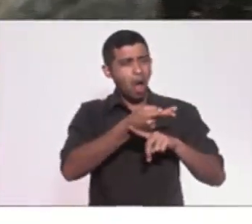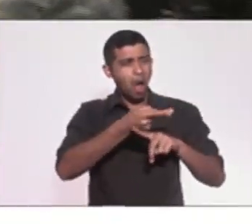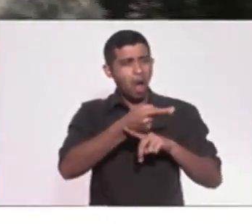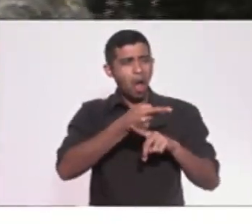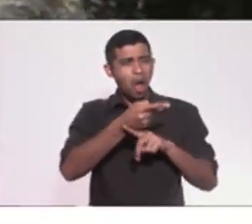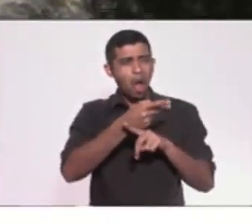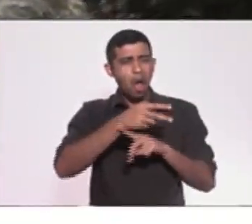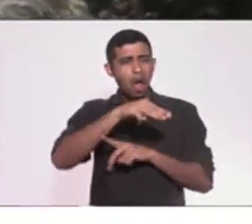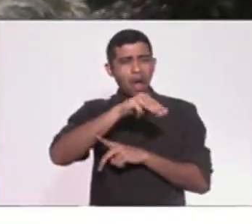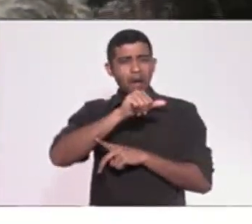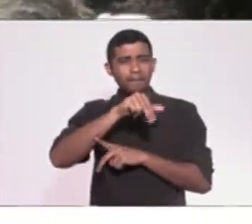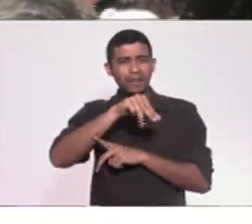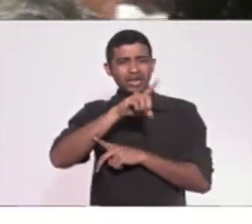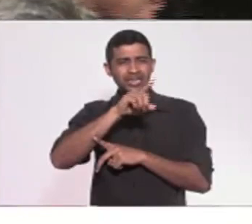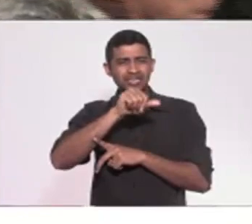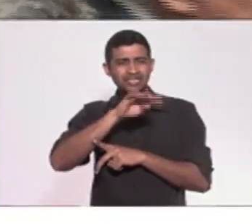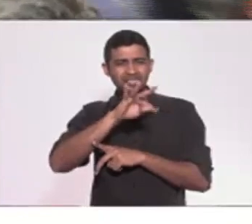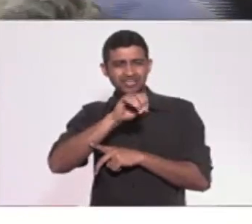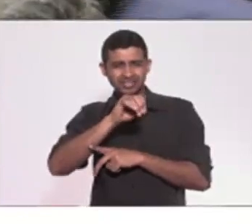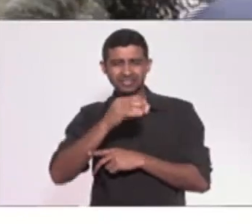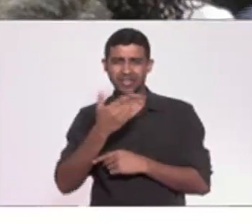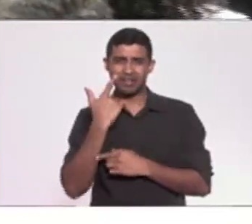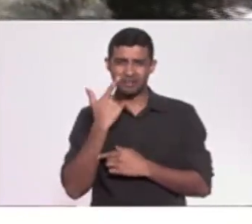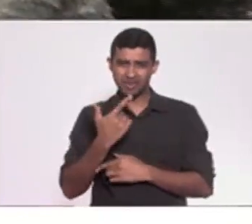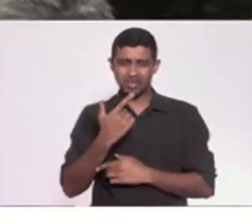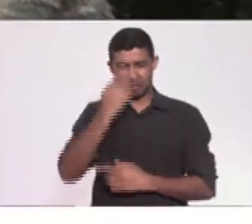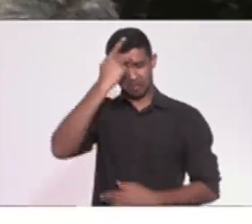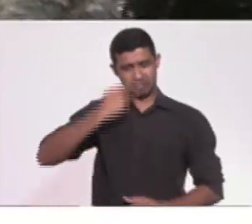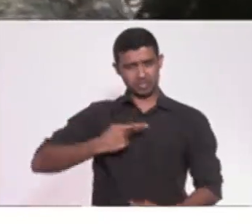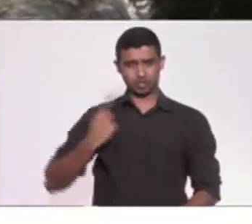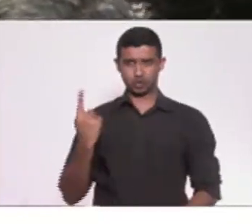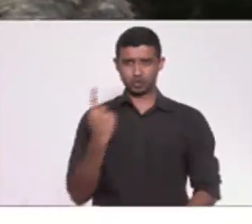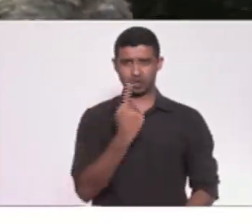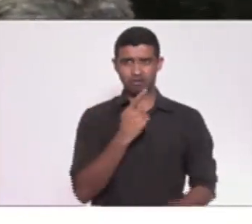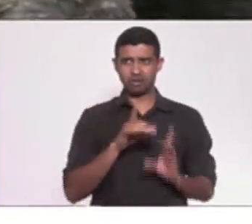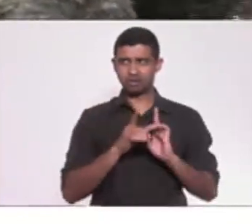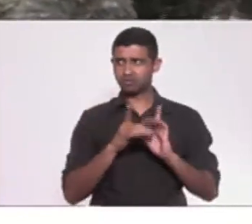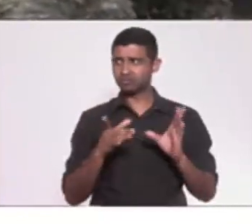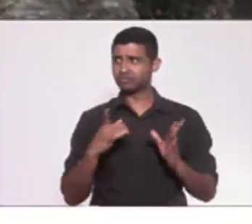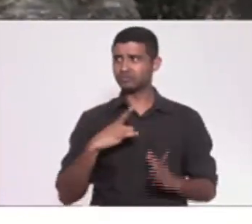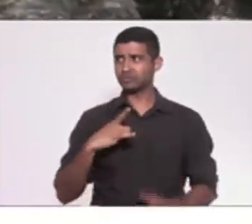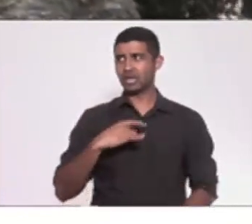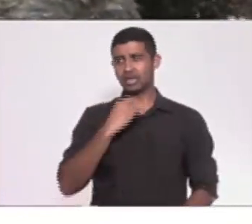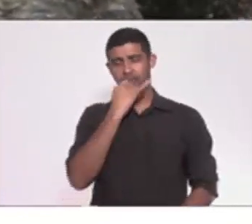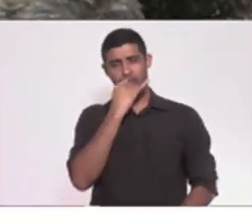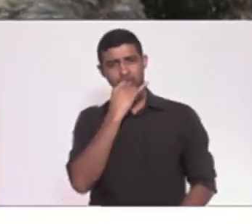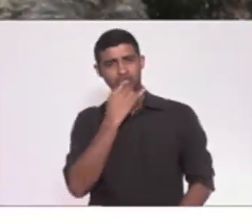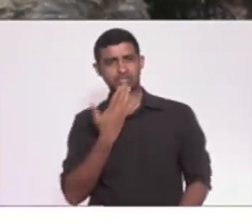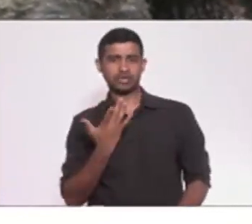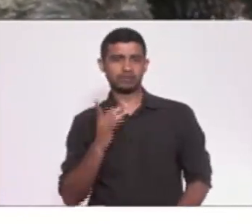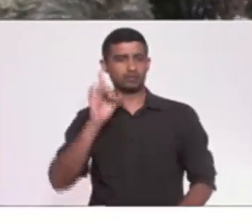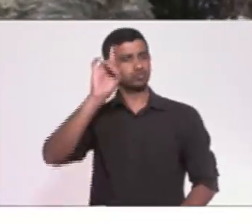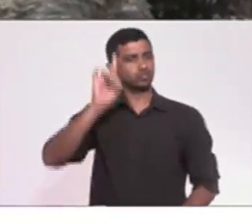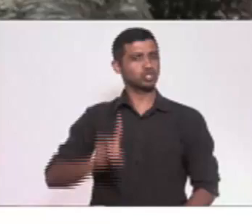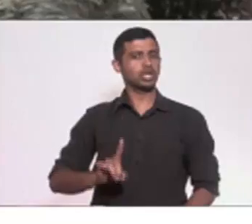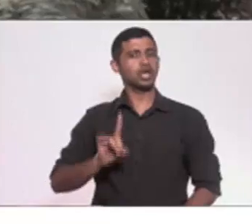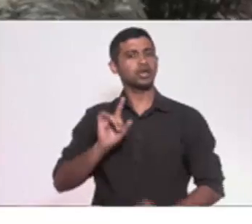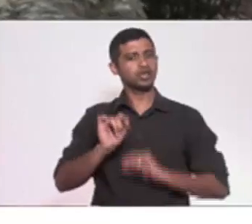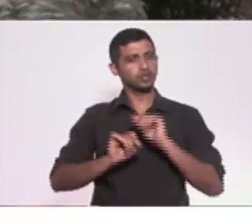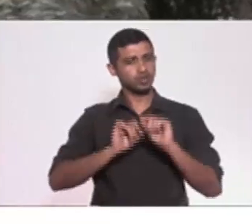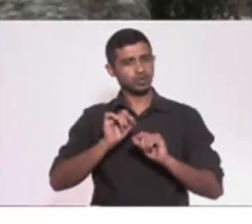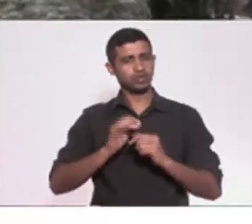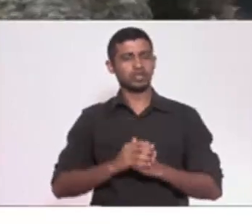Ora, entre as liberdades individuais estão, por exemplo, os direitos de